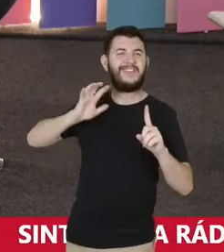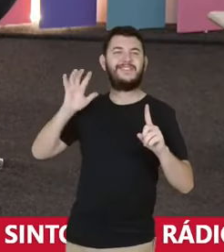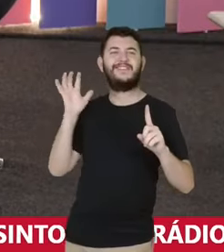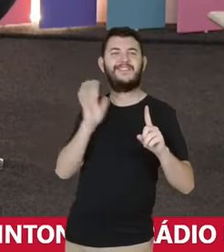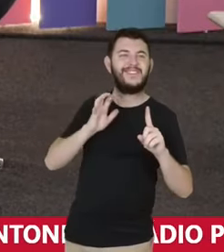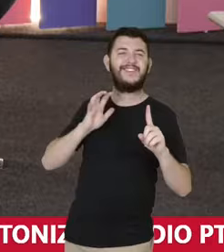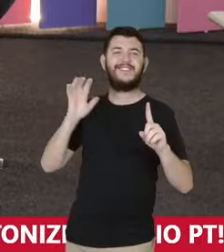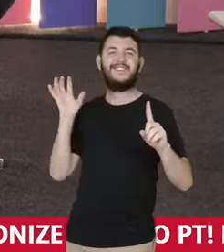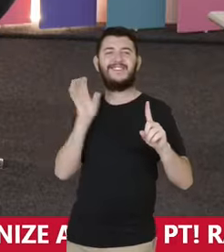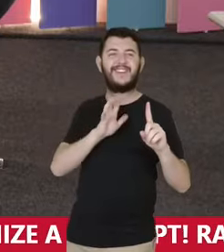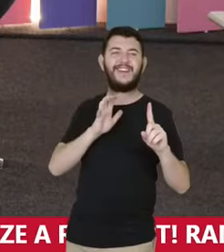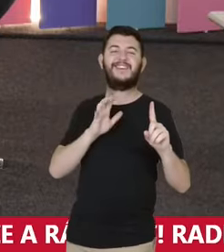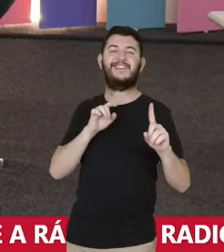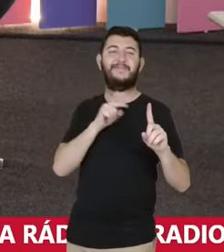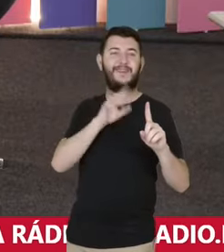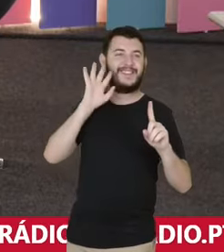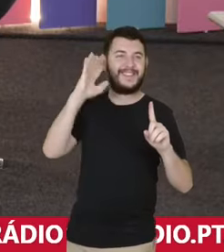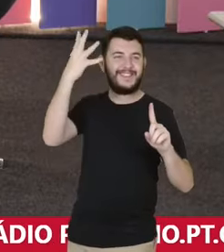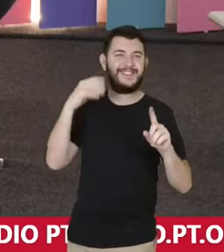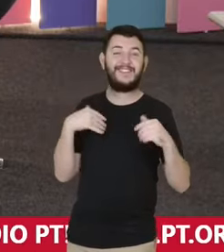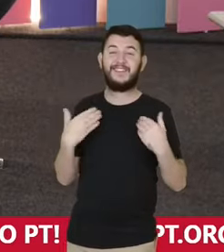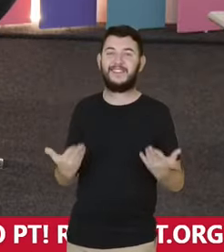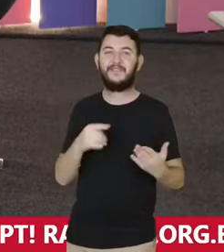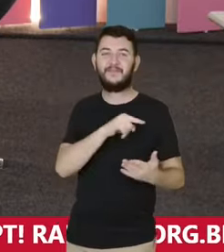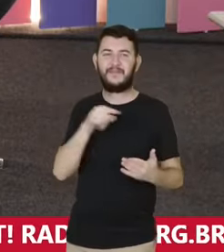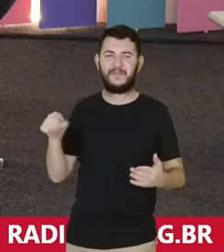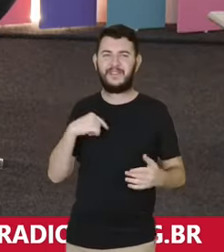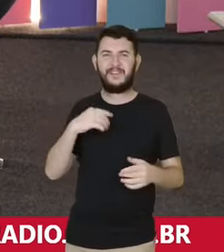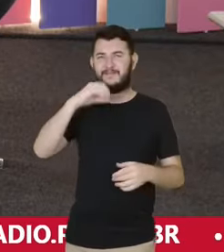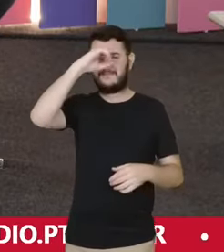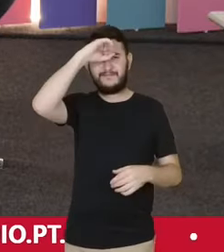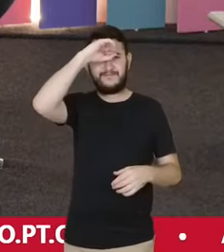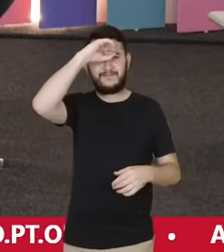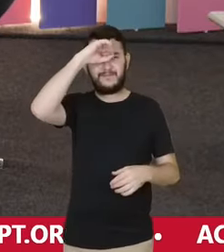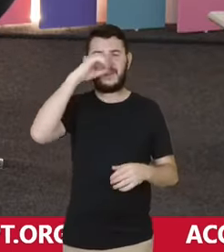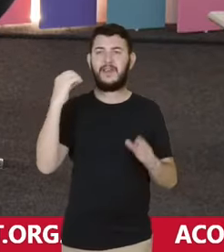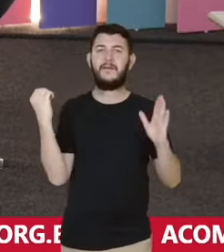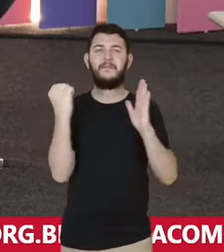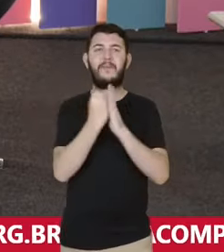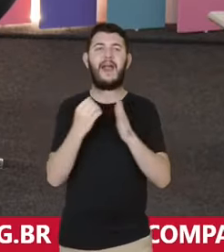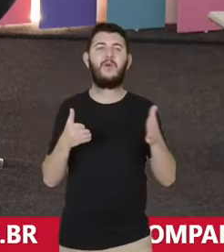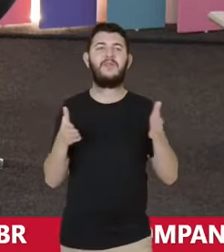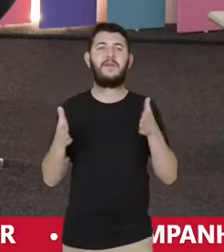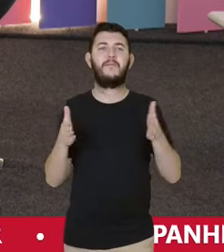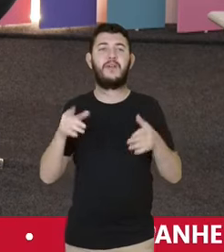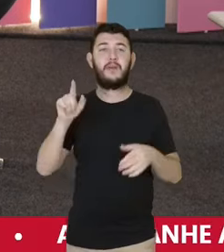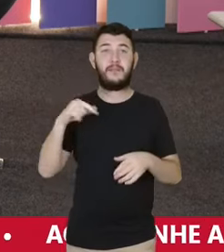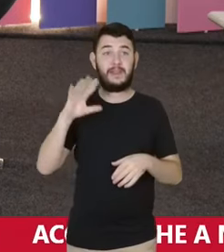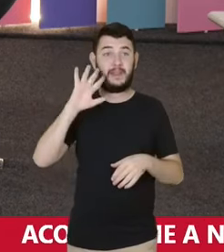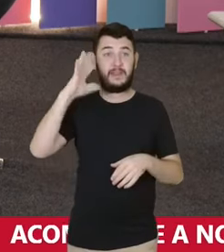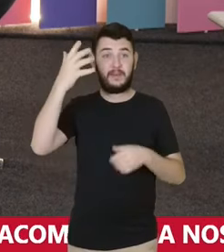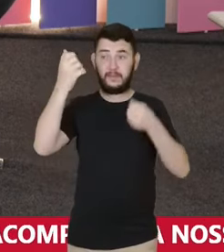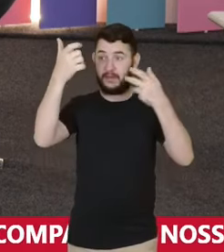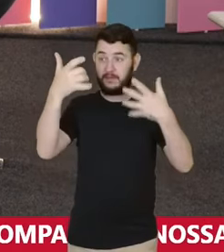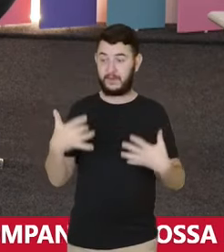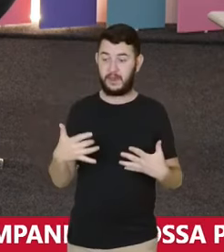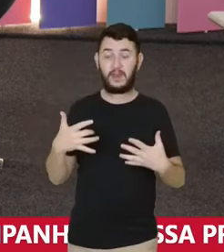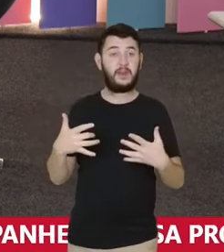nos acompanha, essa tese do marco temporal, para quem não entendeu ainda o que está em jogo, é uma decisão de dizer que os